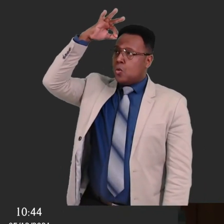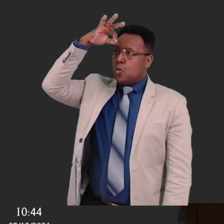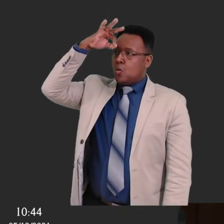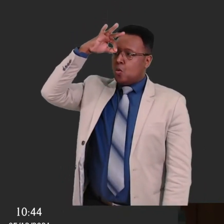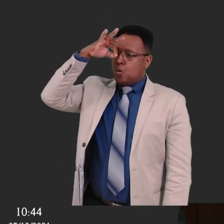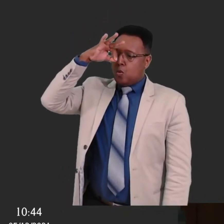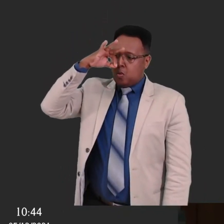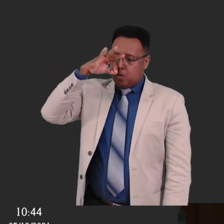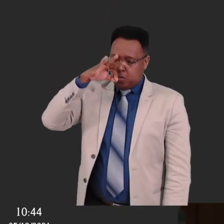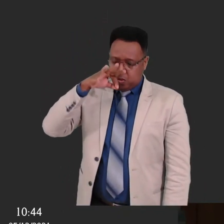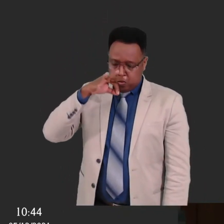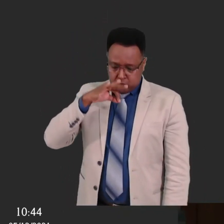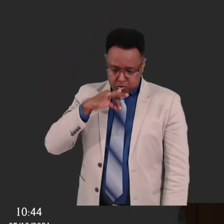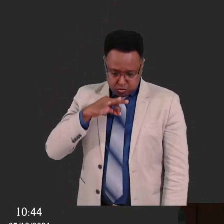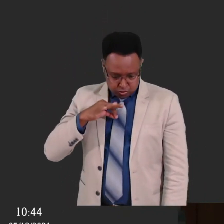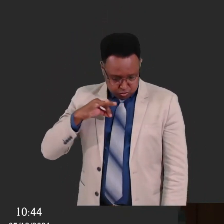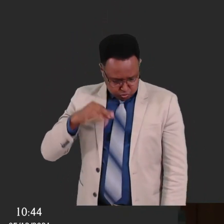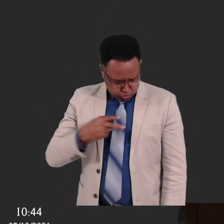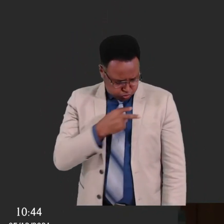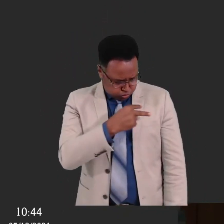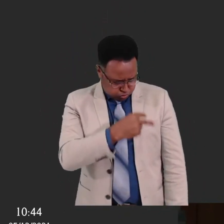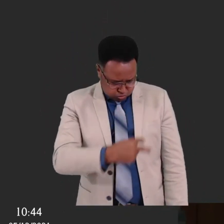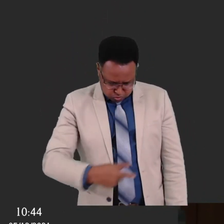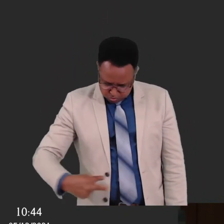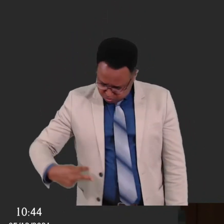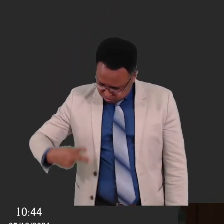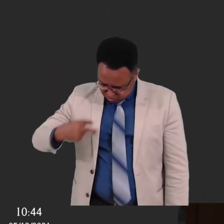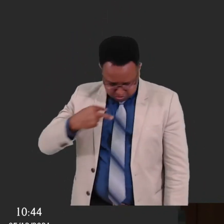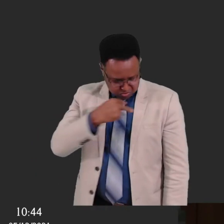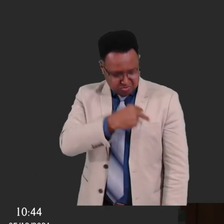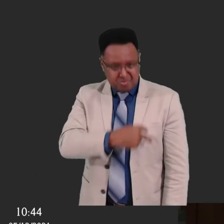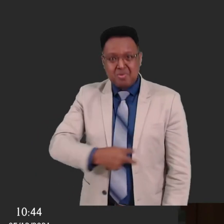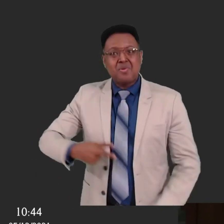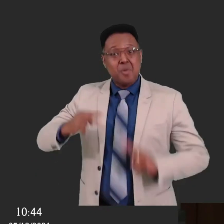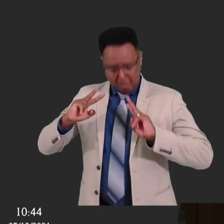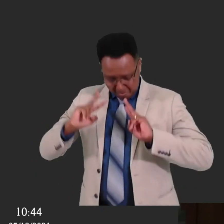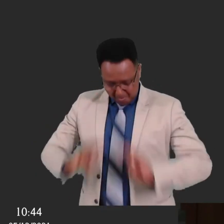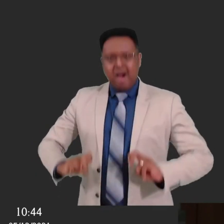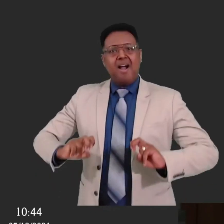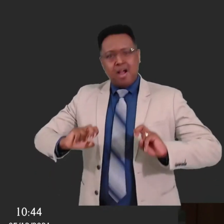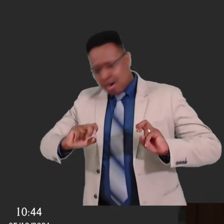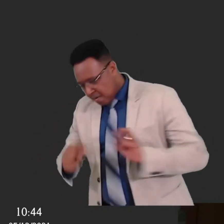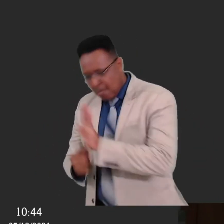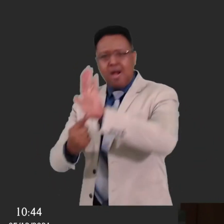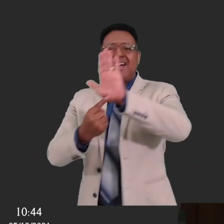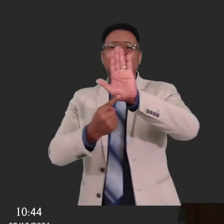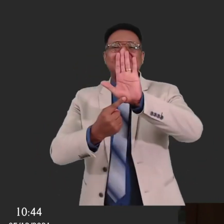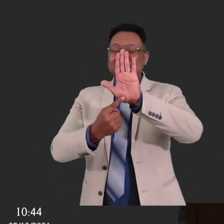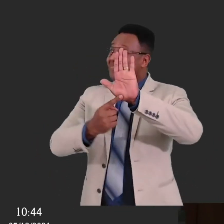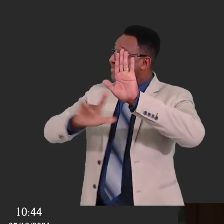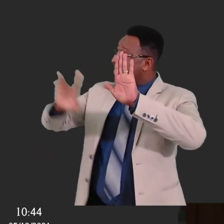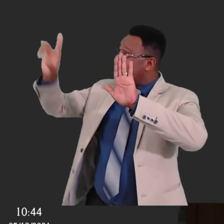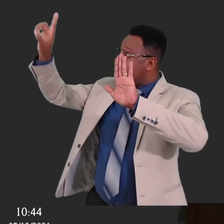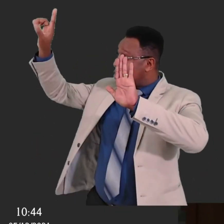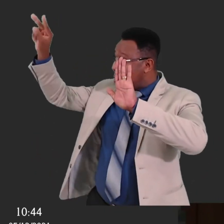nossos corações e traz então as necessidades de cada um. E daí o Senhor prepara o alimento conforme